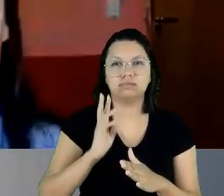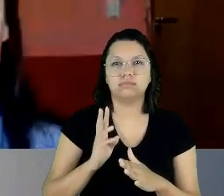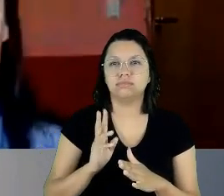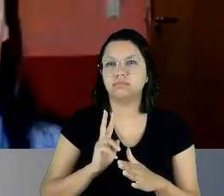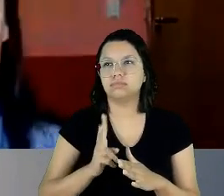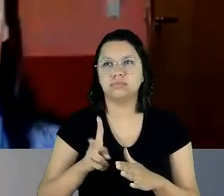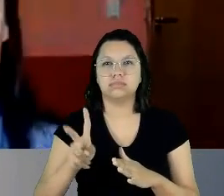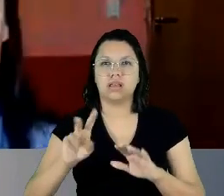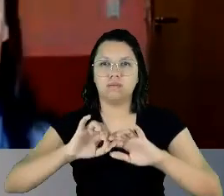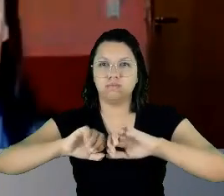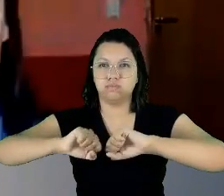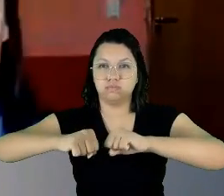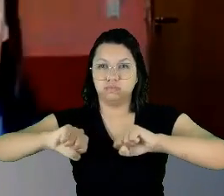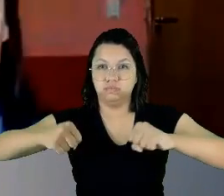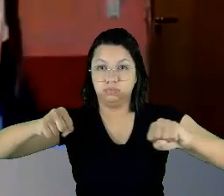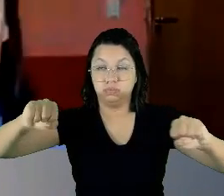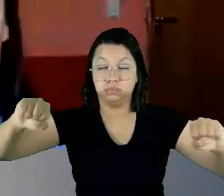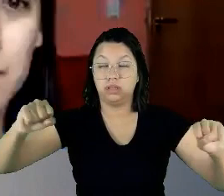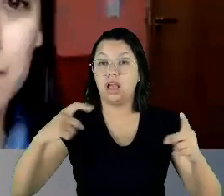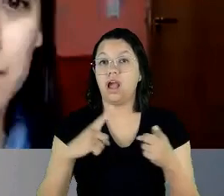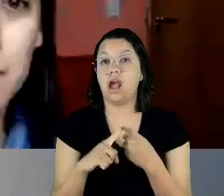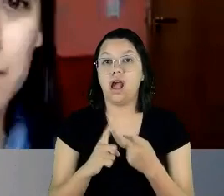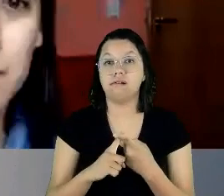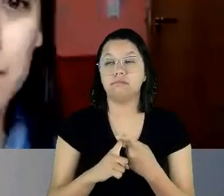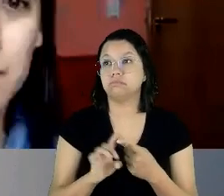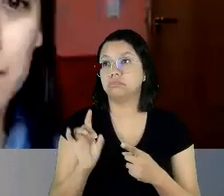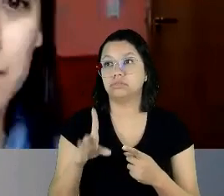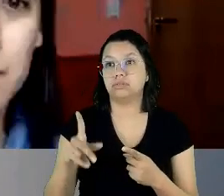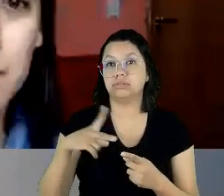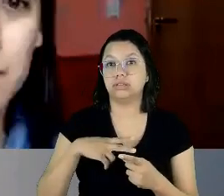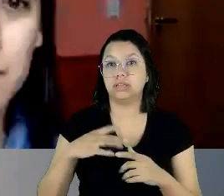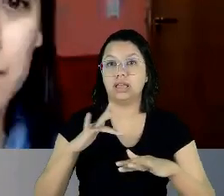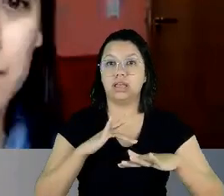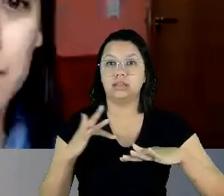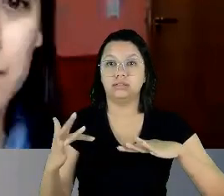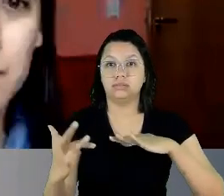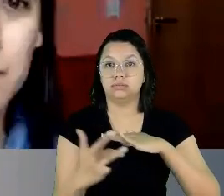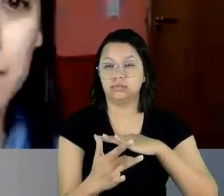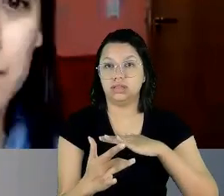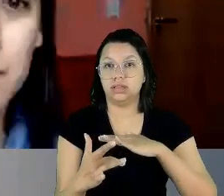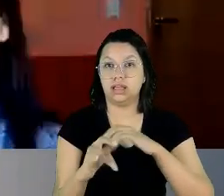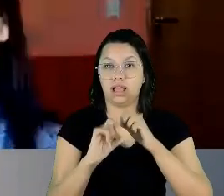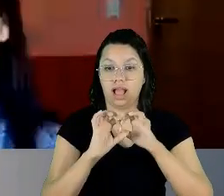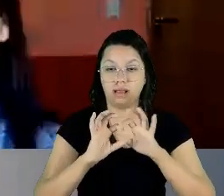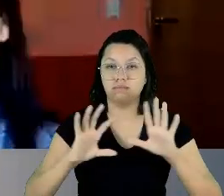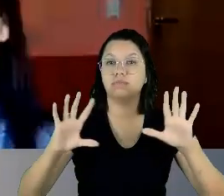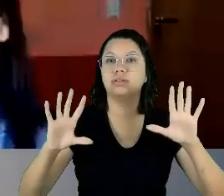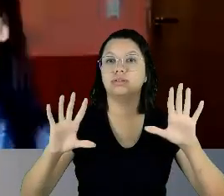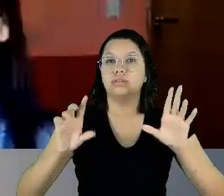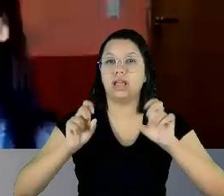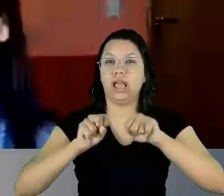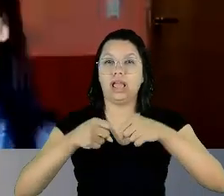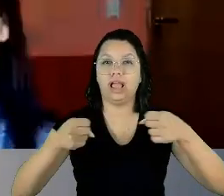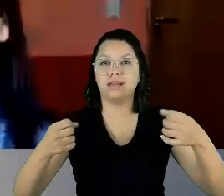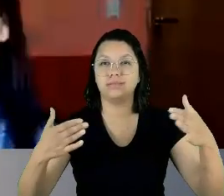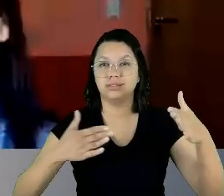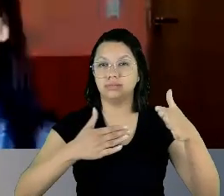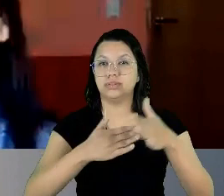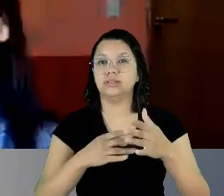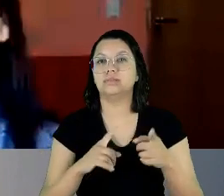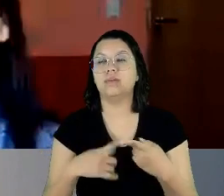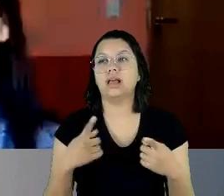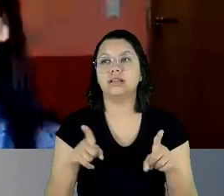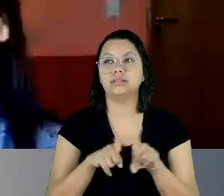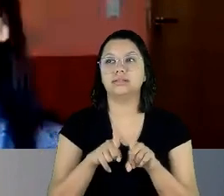cada vez mais se expande, porque não só a gente tem as redes sociais, né, abrindo e quebrando essas